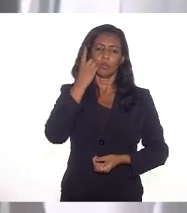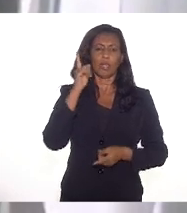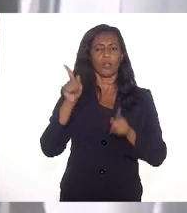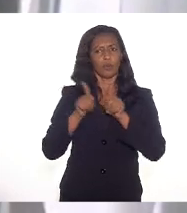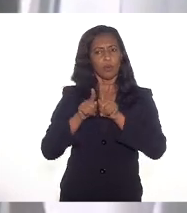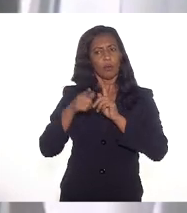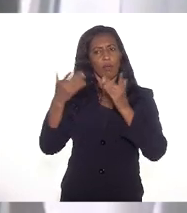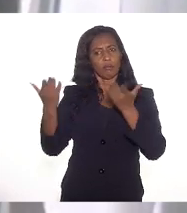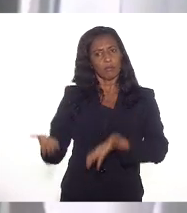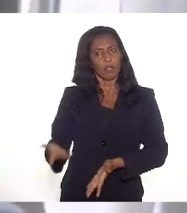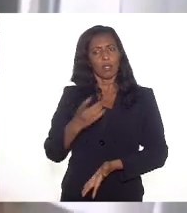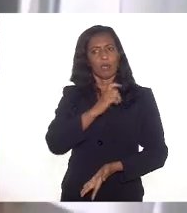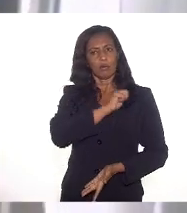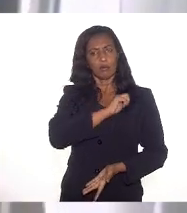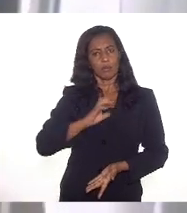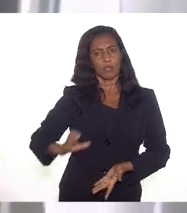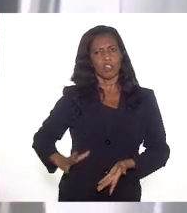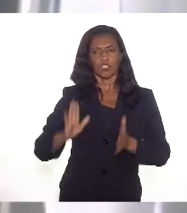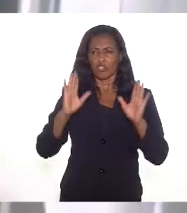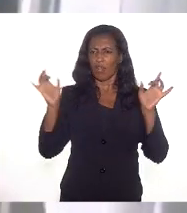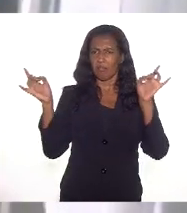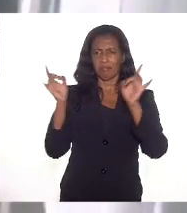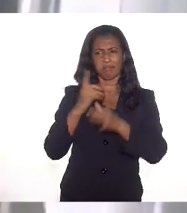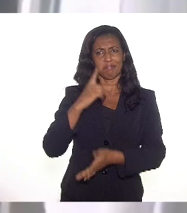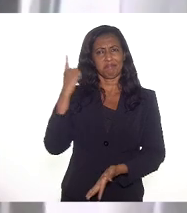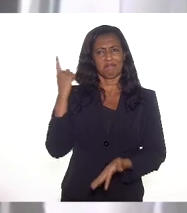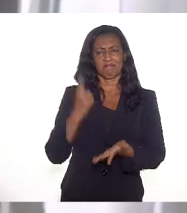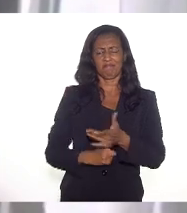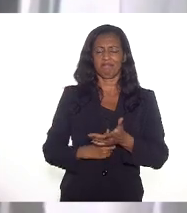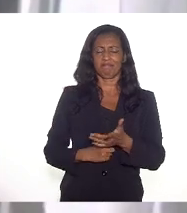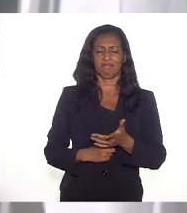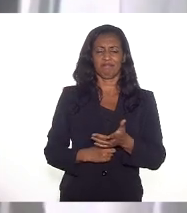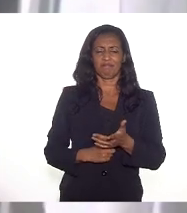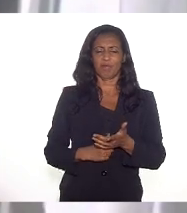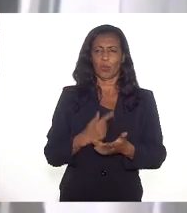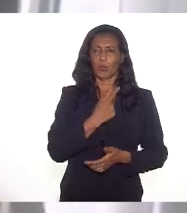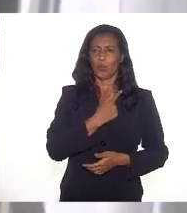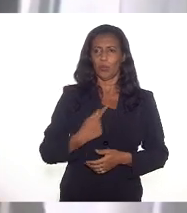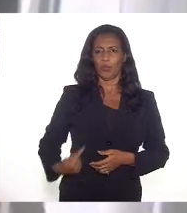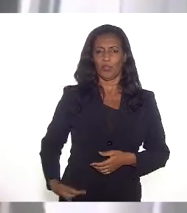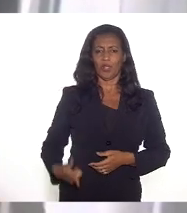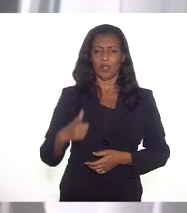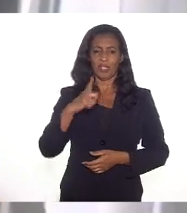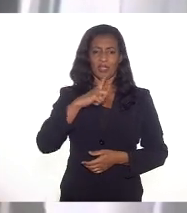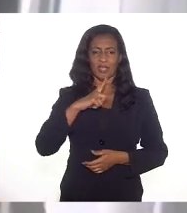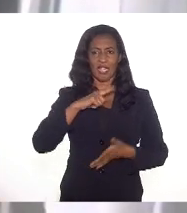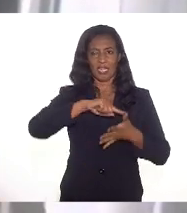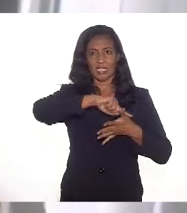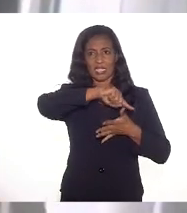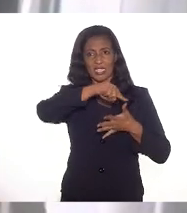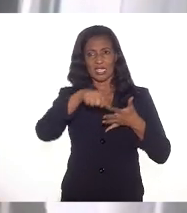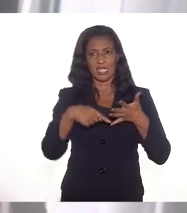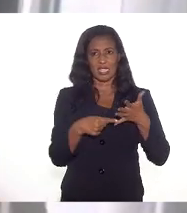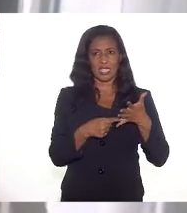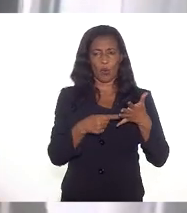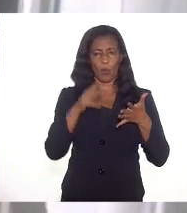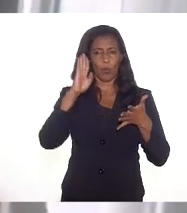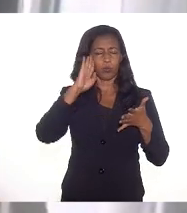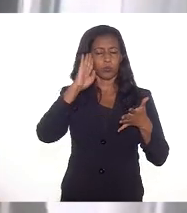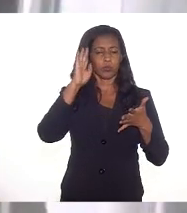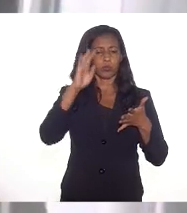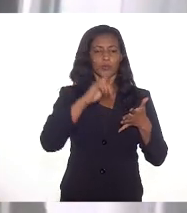Excelência, presidente, que a matéria já está decretada pelo chefe do Poder Executivo, consta em um dos 5 eixos